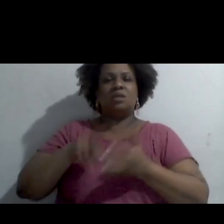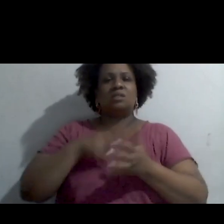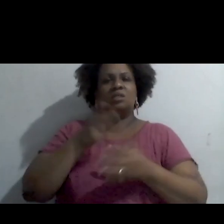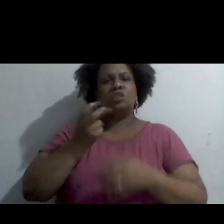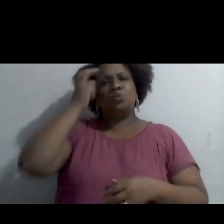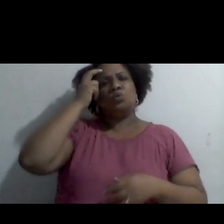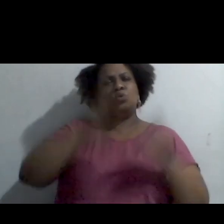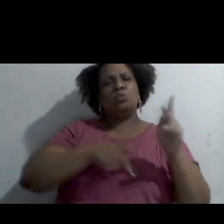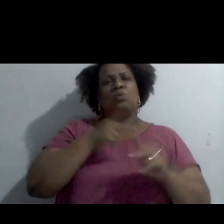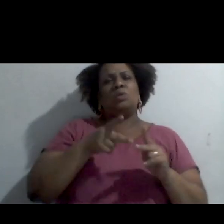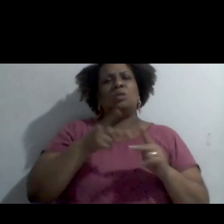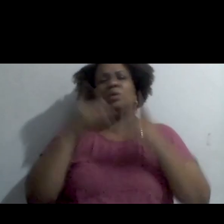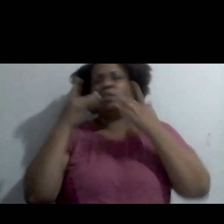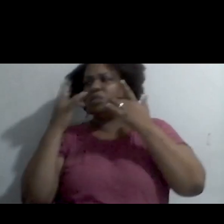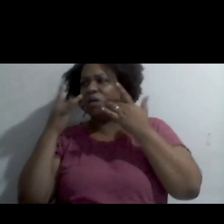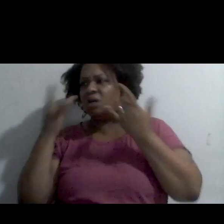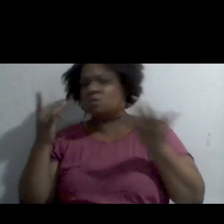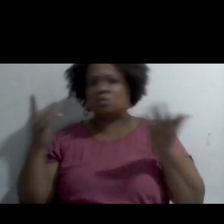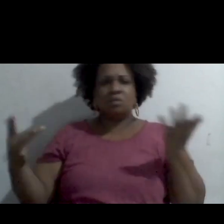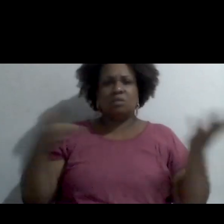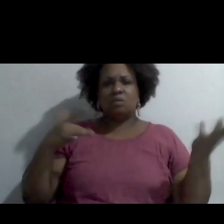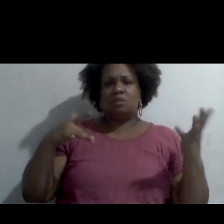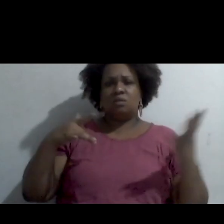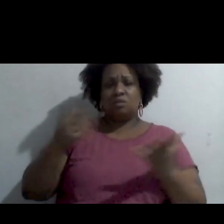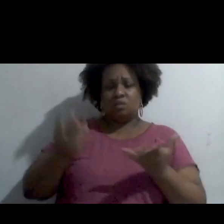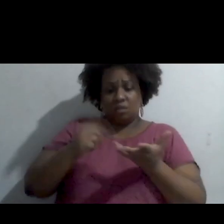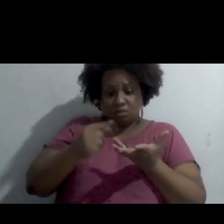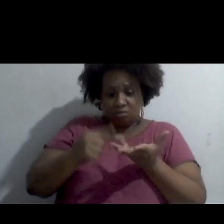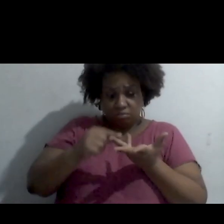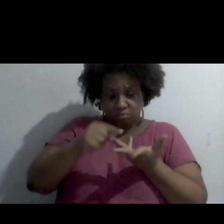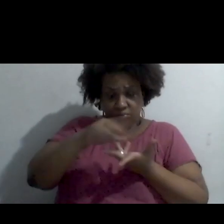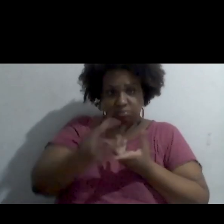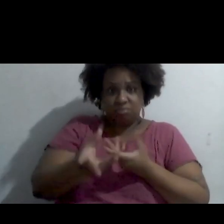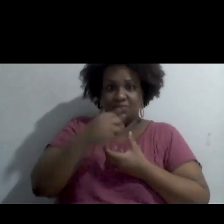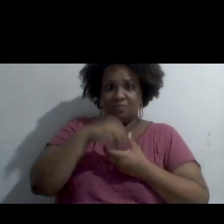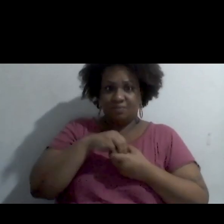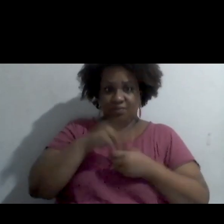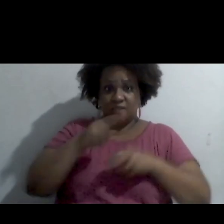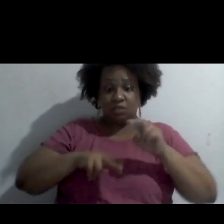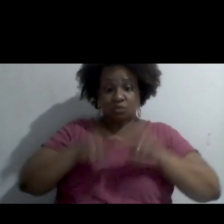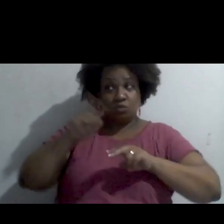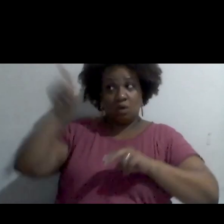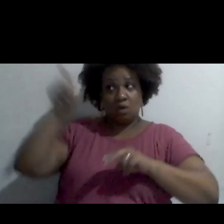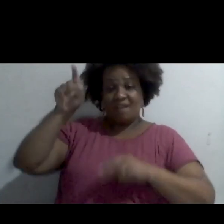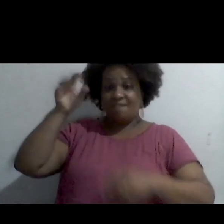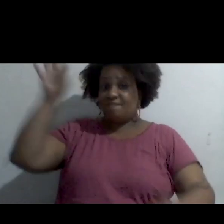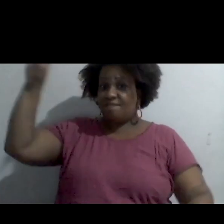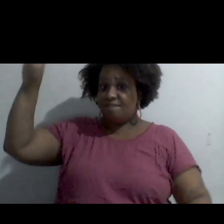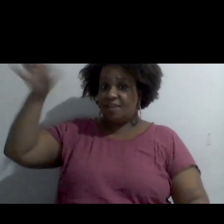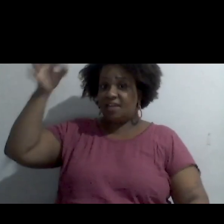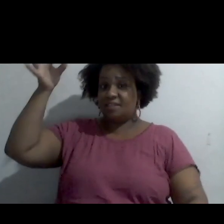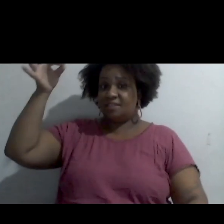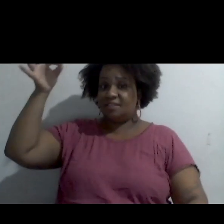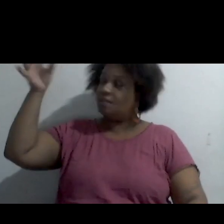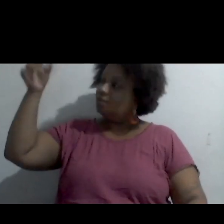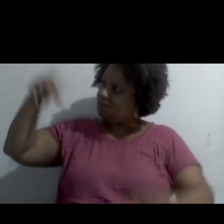não é teatro. E a gente engloba todas essas linguagens, né? Então, a quadrilha veio da França, como dança,